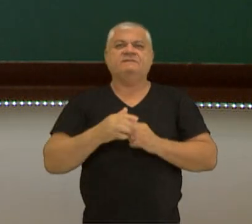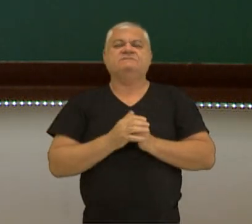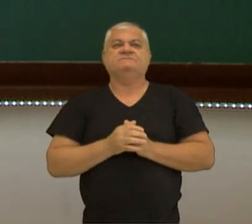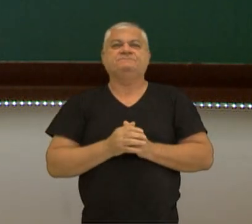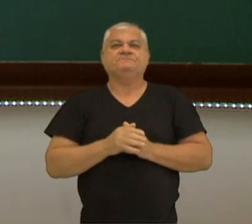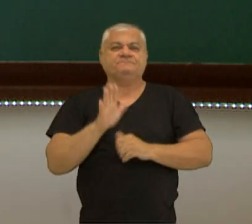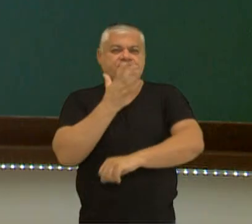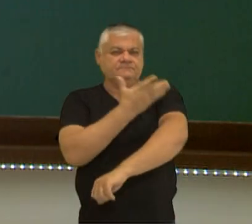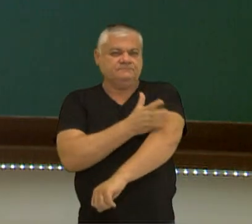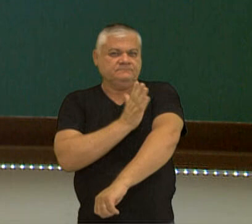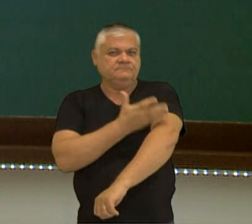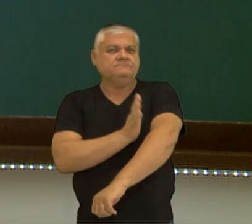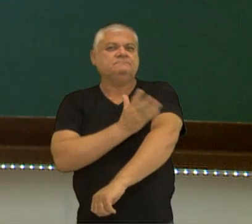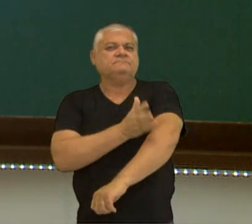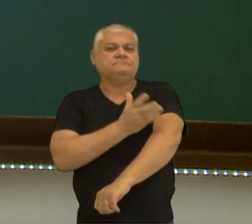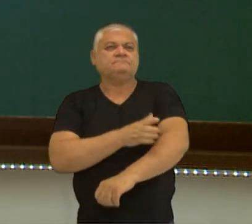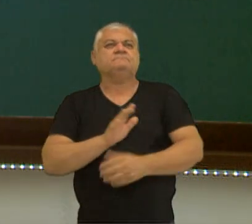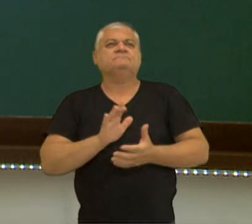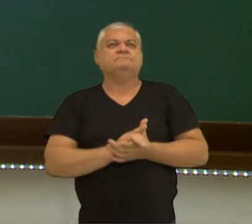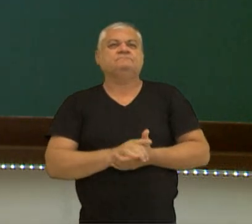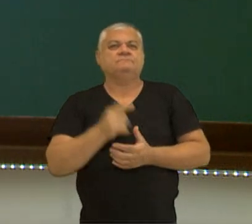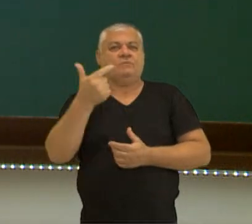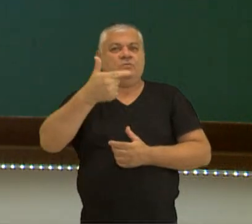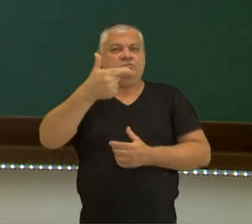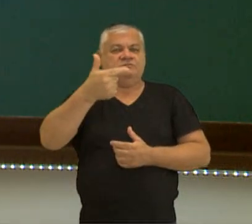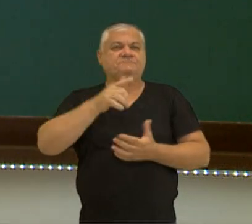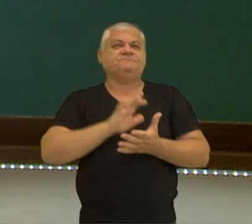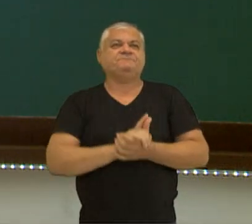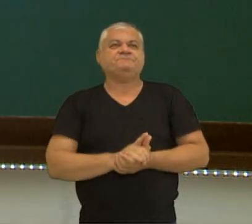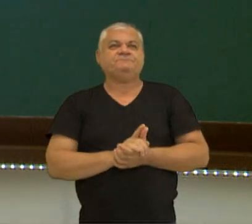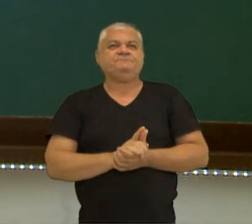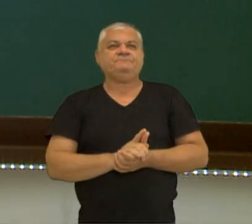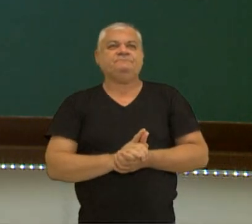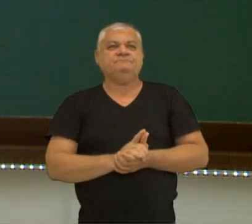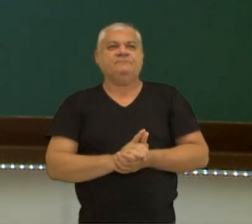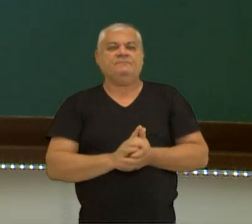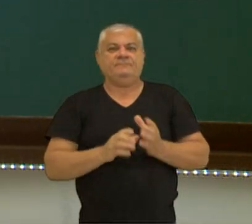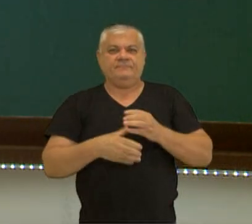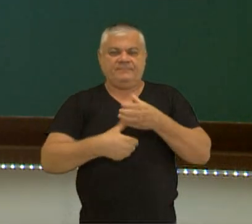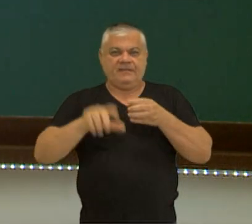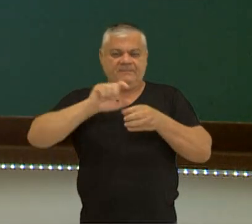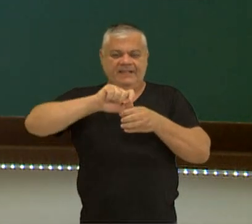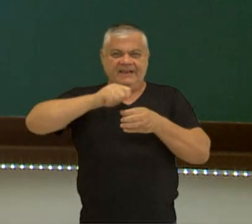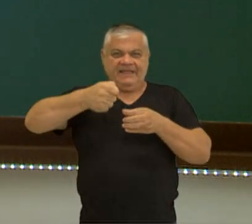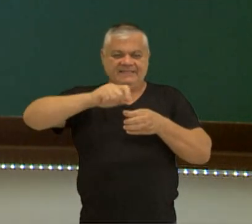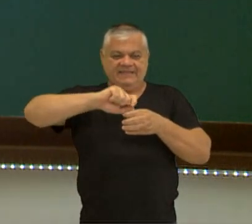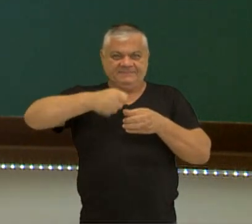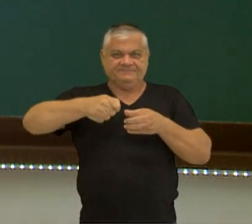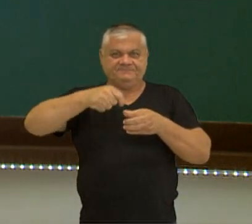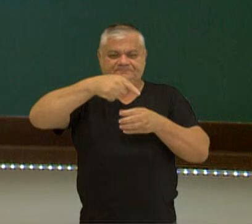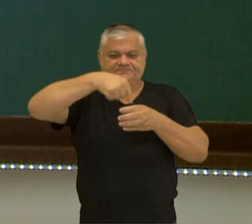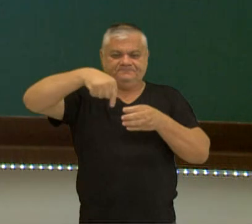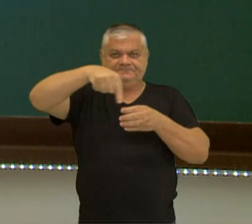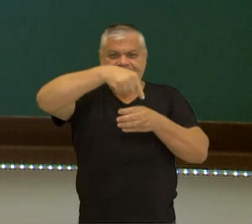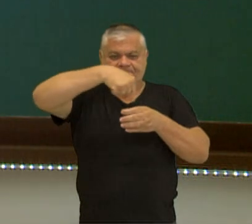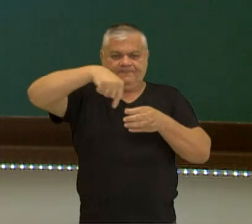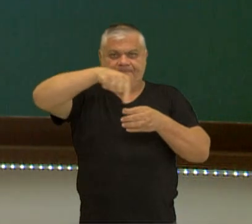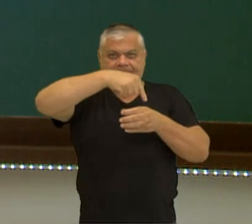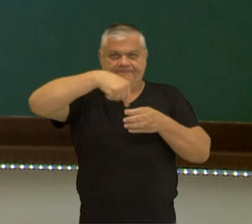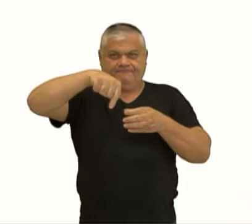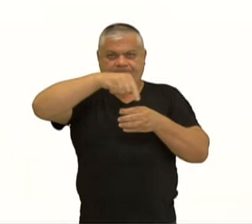mais um treino que a gente vai fazer, o exercício 2 do nosso vídeo de hoje. Uma lata tem uma forma de